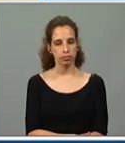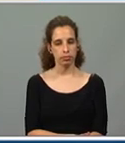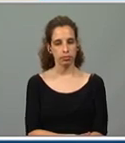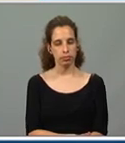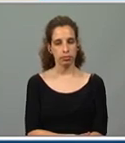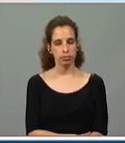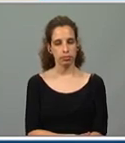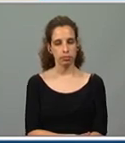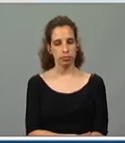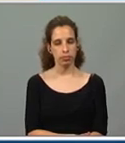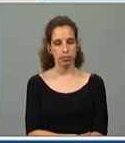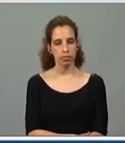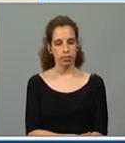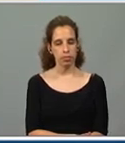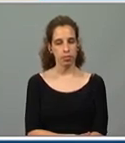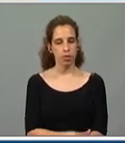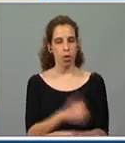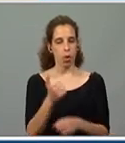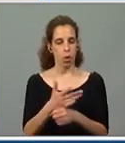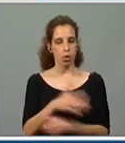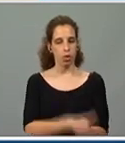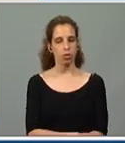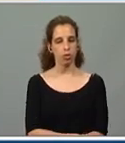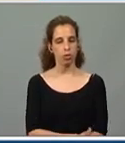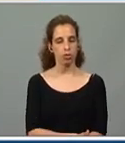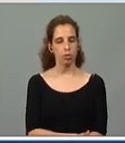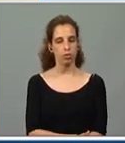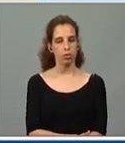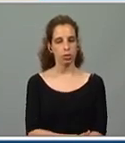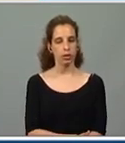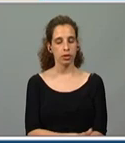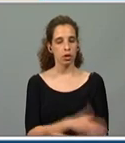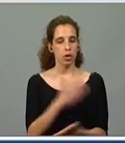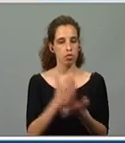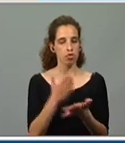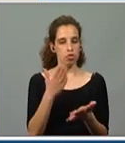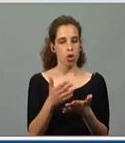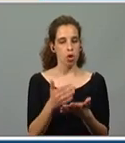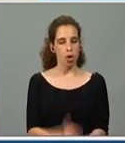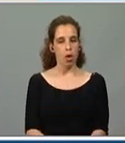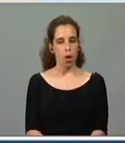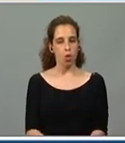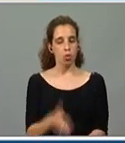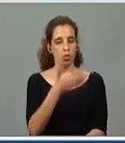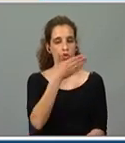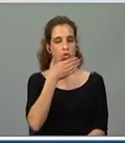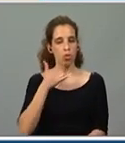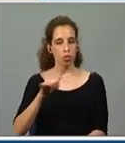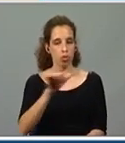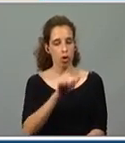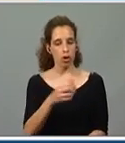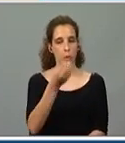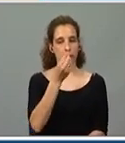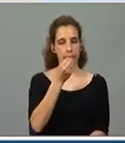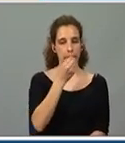e colocar outro gobelet que irá apenas recolher o óleo